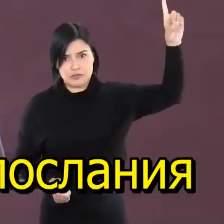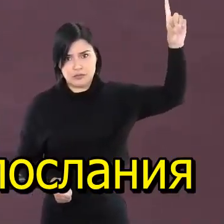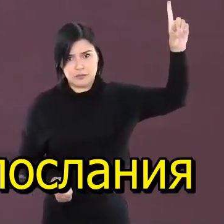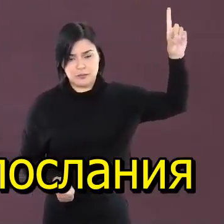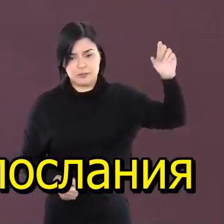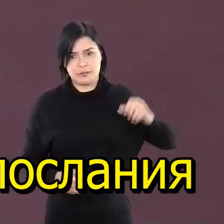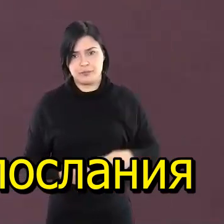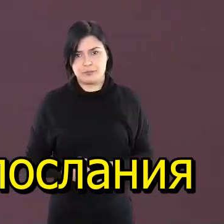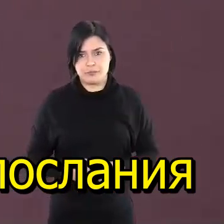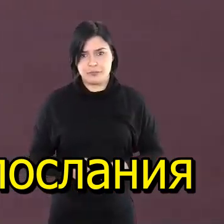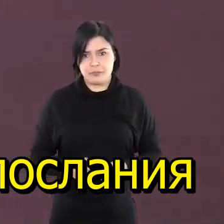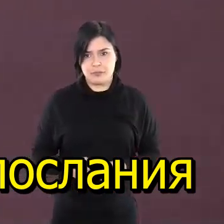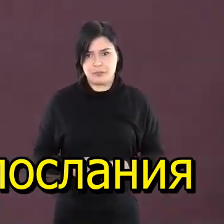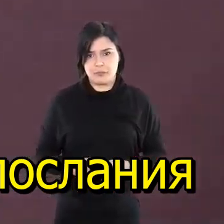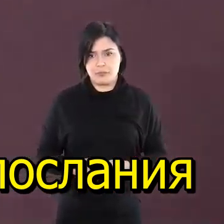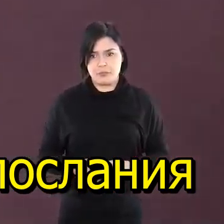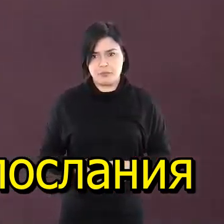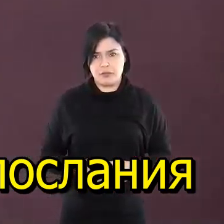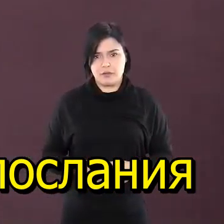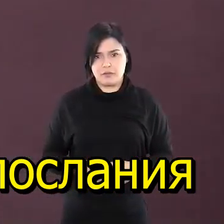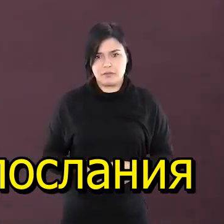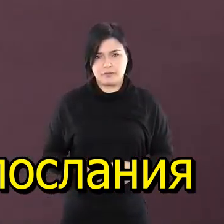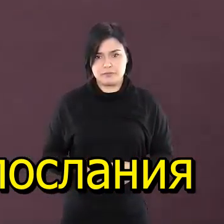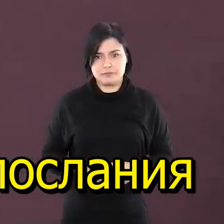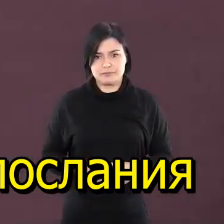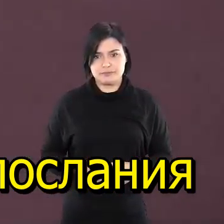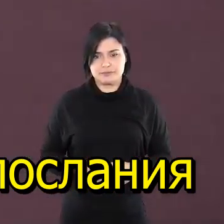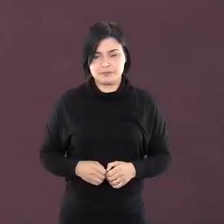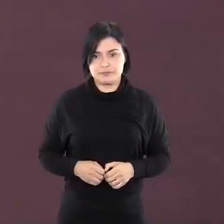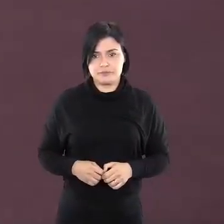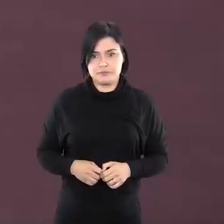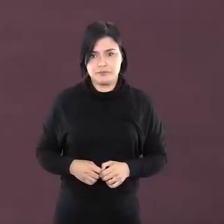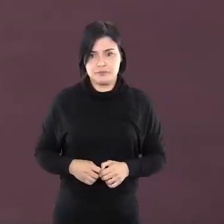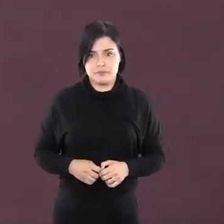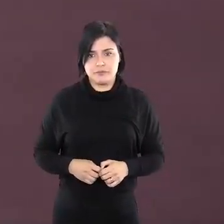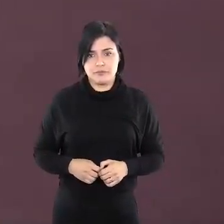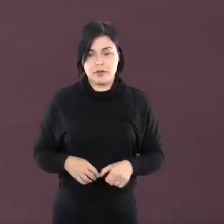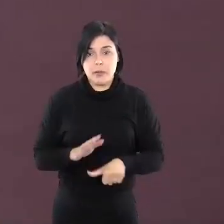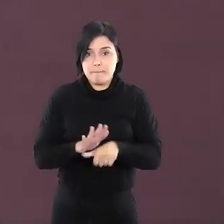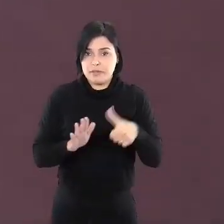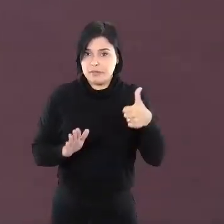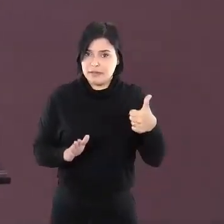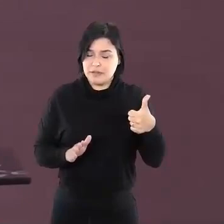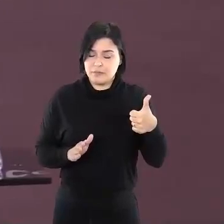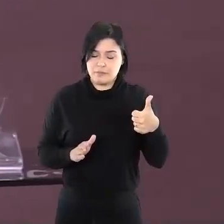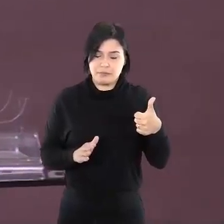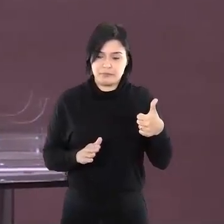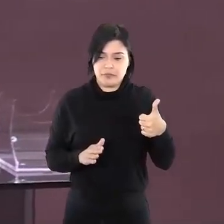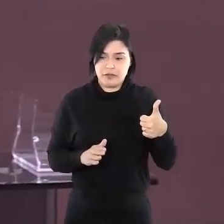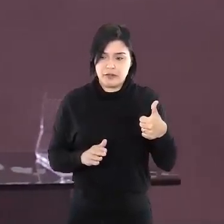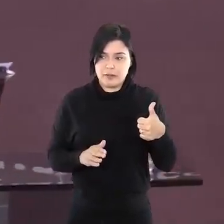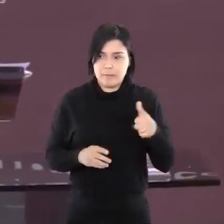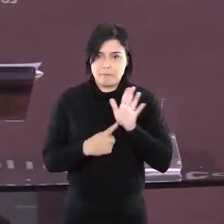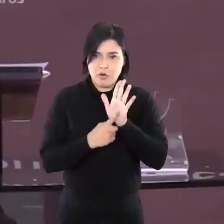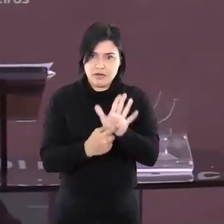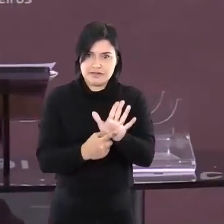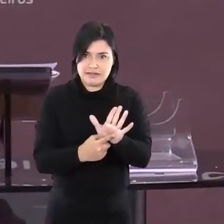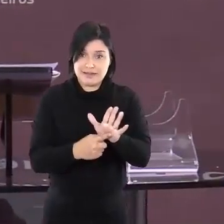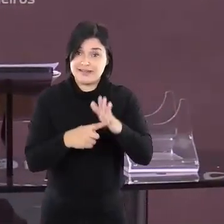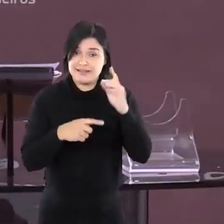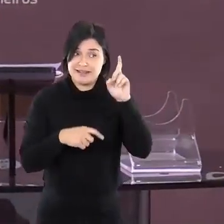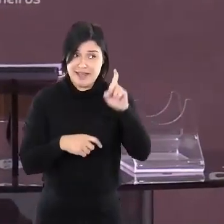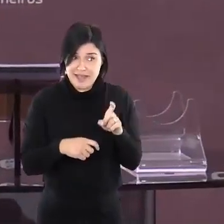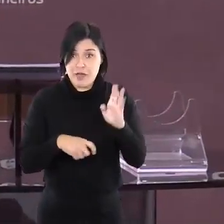Primeira lição, o primeiro ponto desta mensagem mostra-nos que este é o projeto de